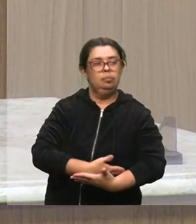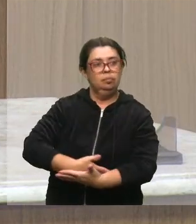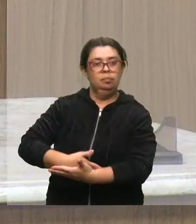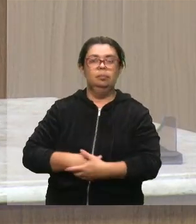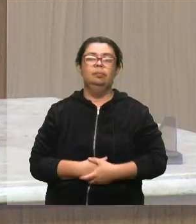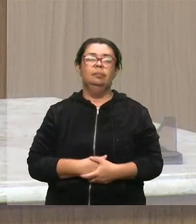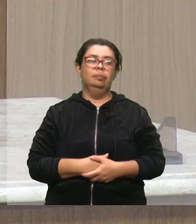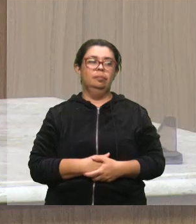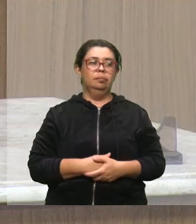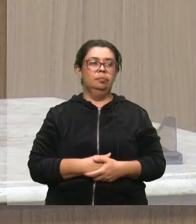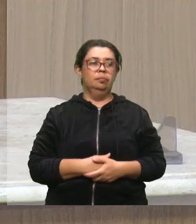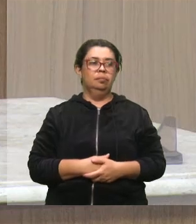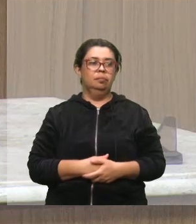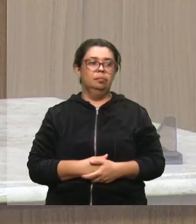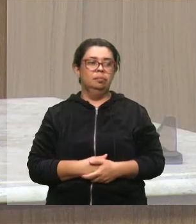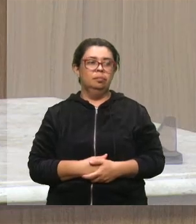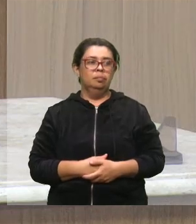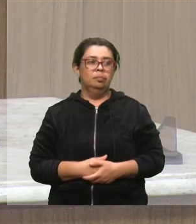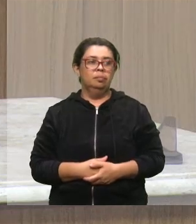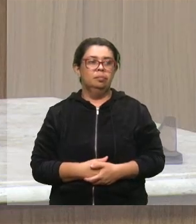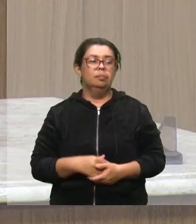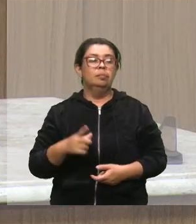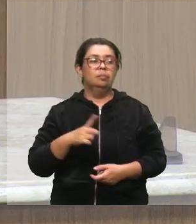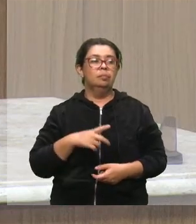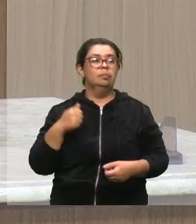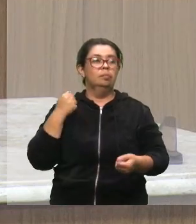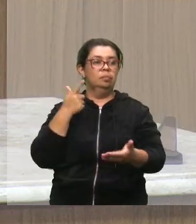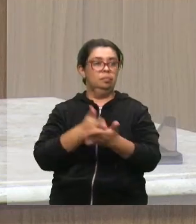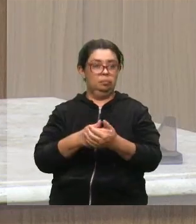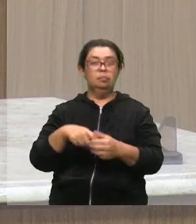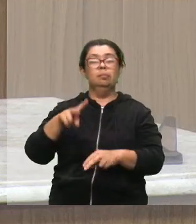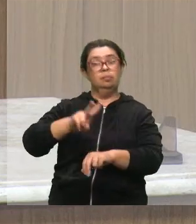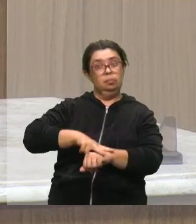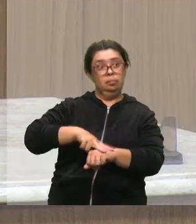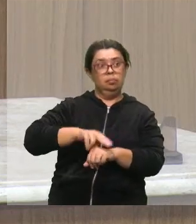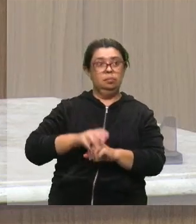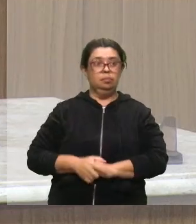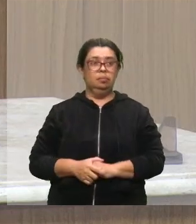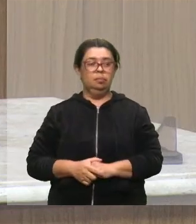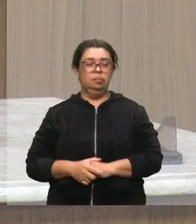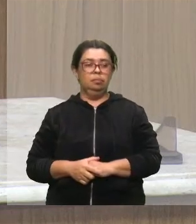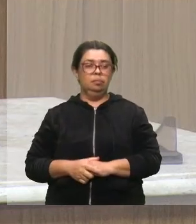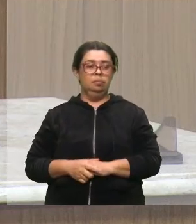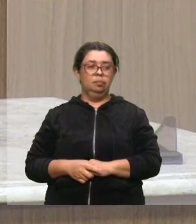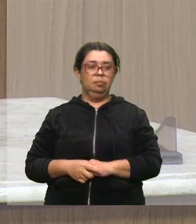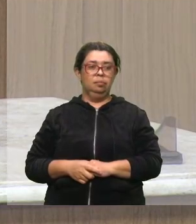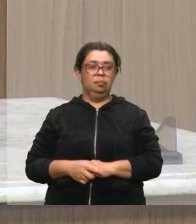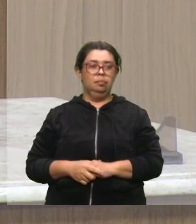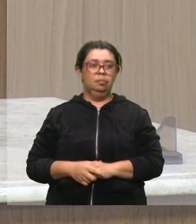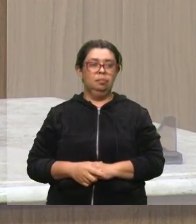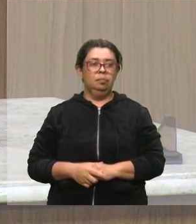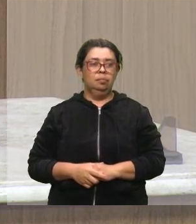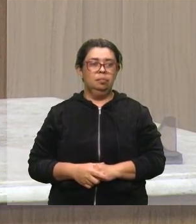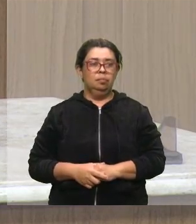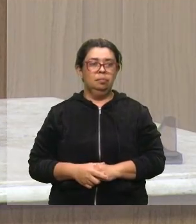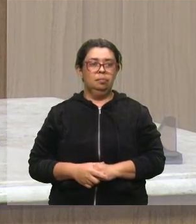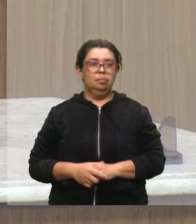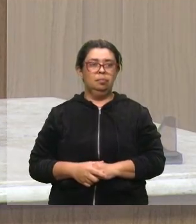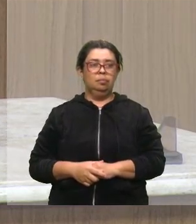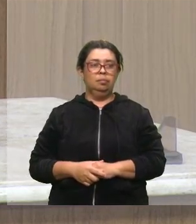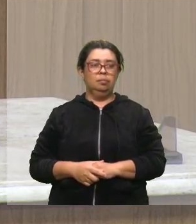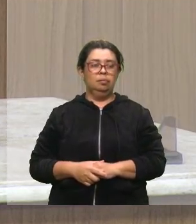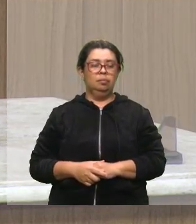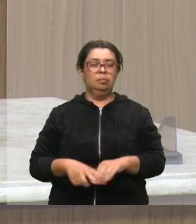hoje com a compra de vagas terceirizadas para fazer o atendimento das nossas crianças. E, para